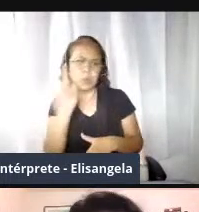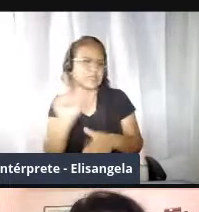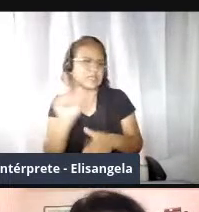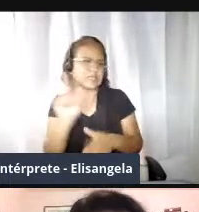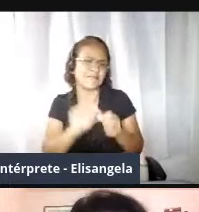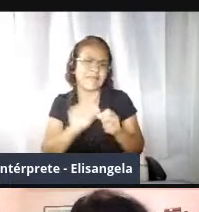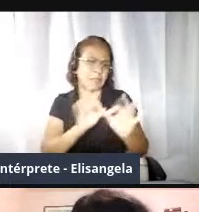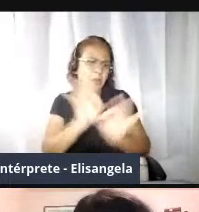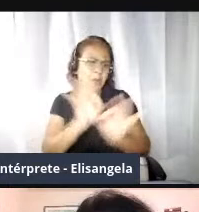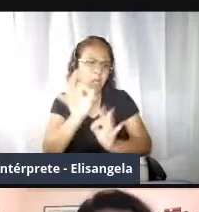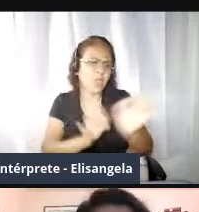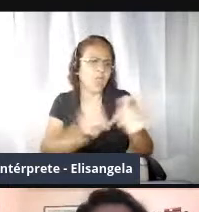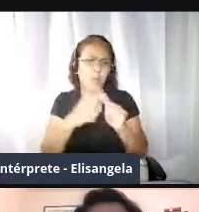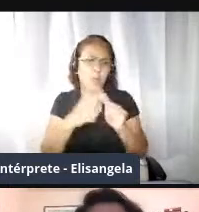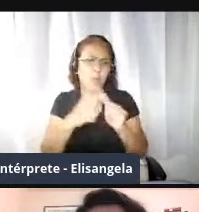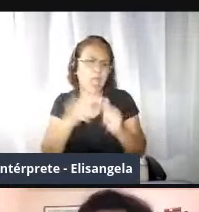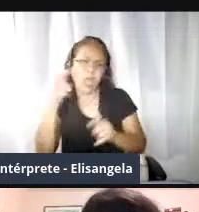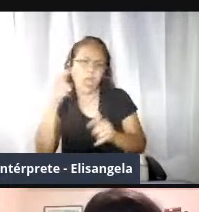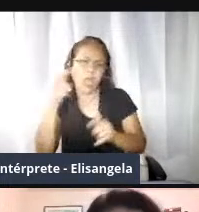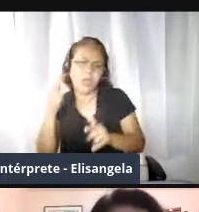não tem gente para orientar?